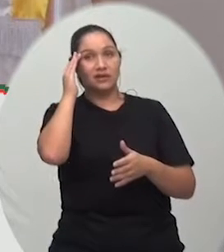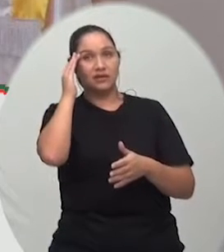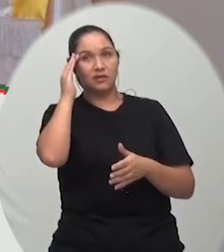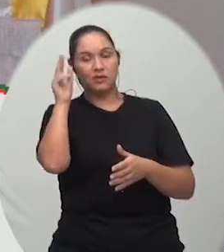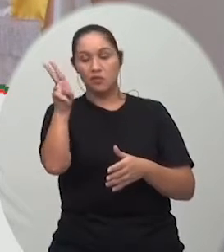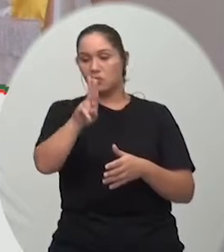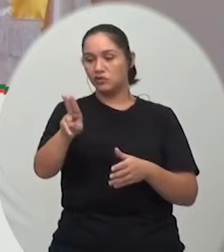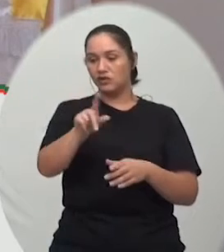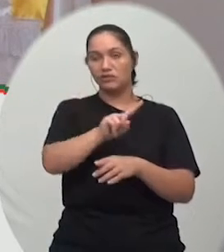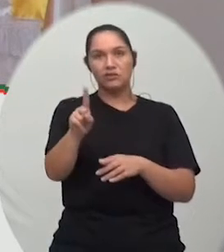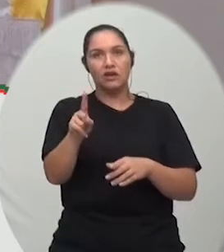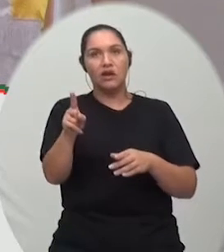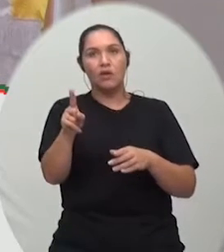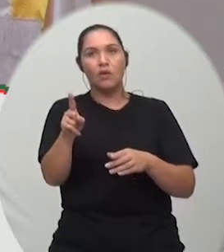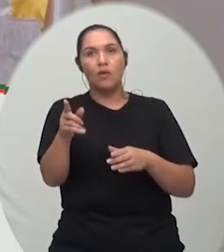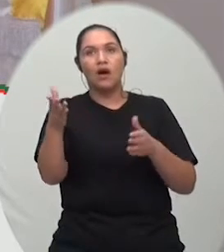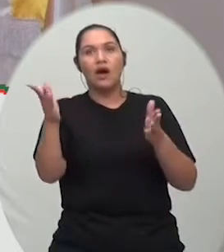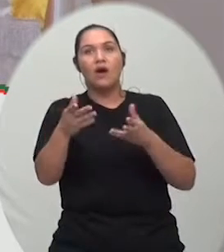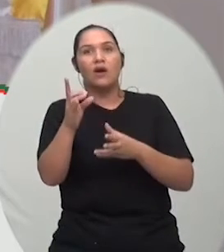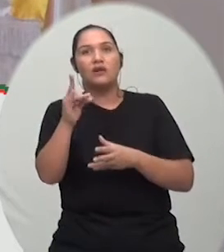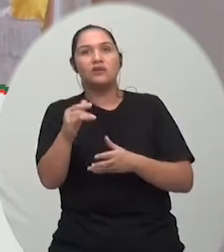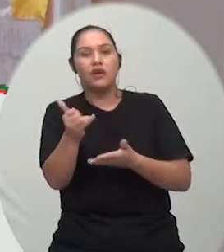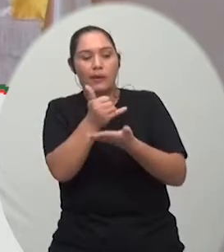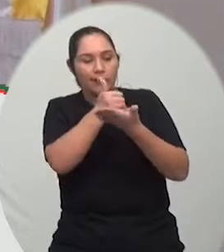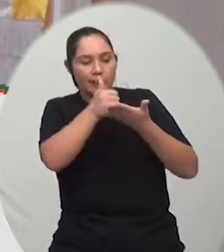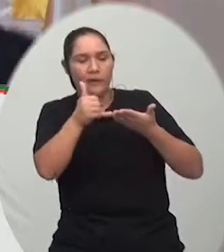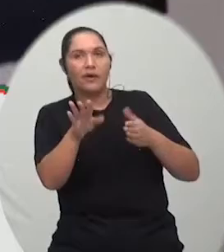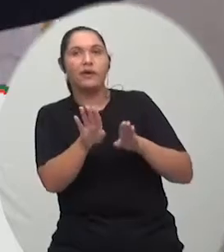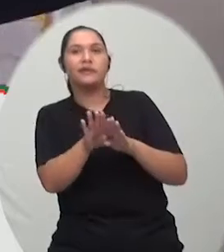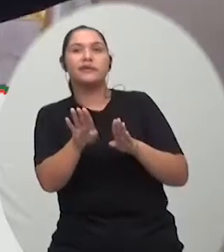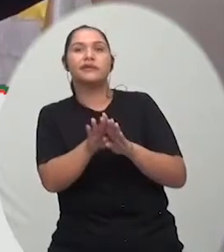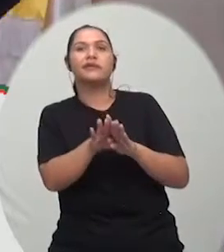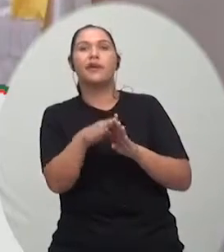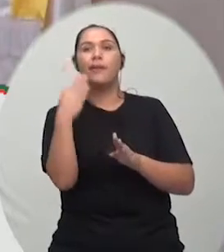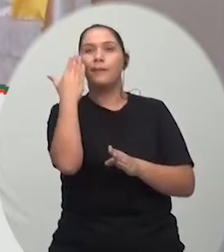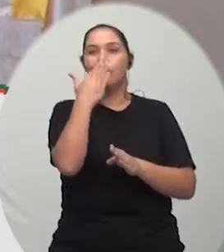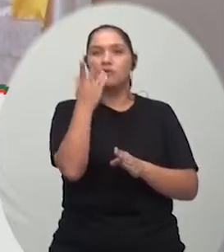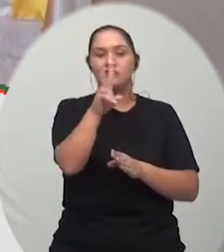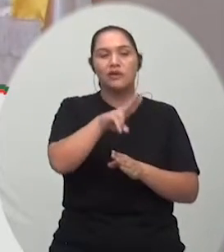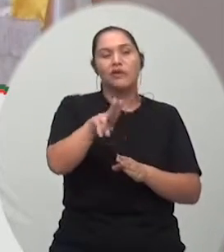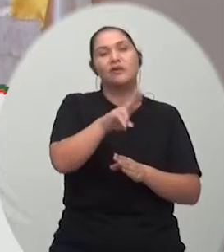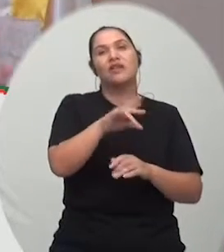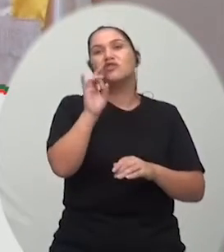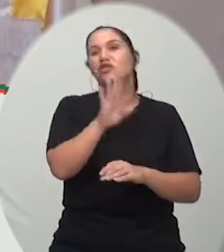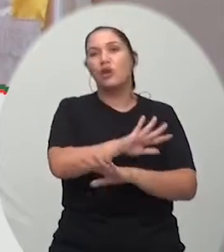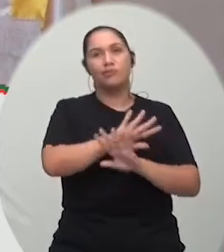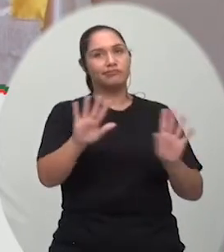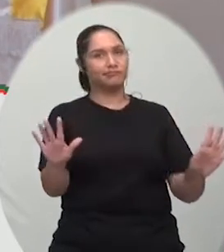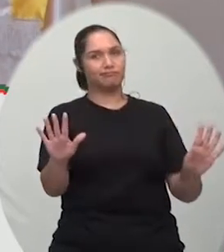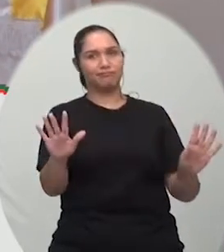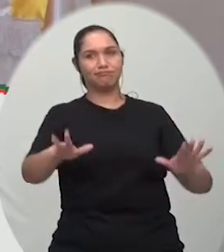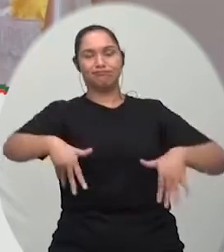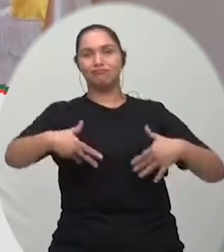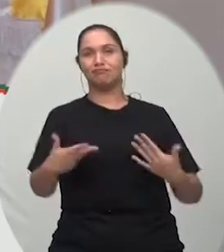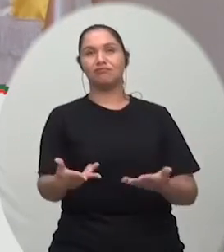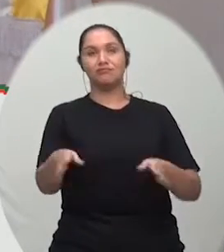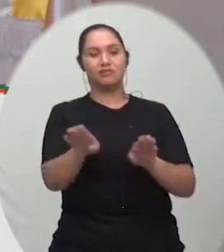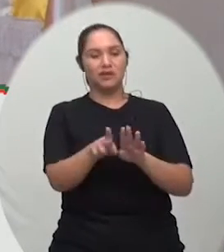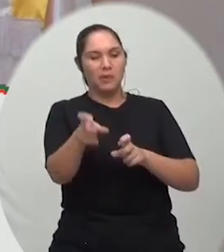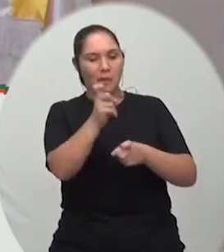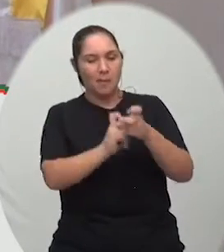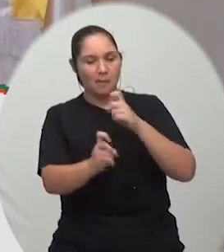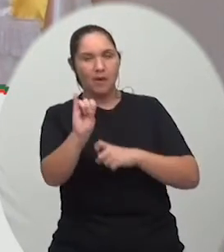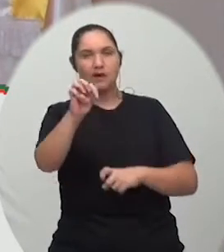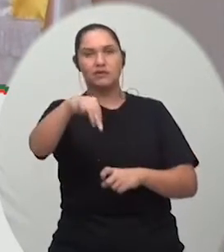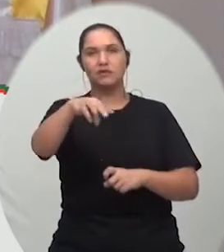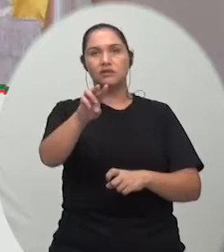E aí, O Parque dos Imigrantes, vereador Júlio Colombo, tinha que